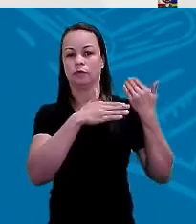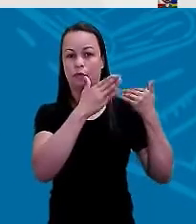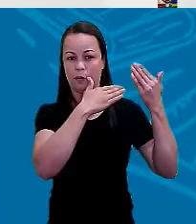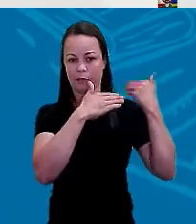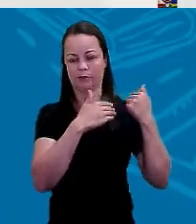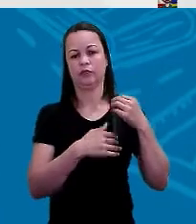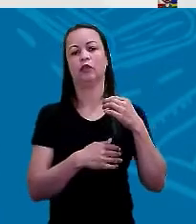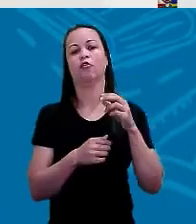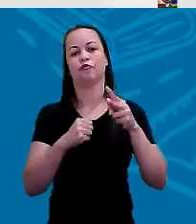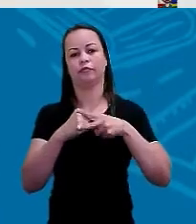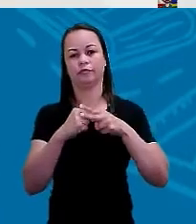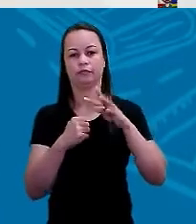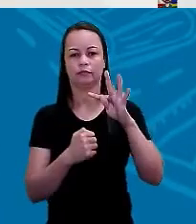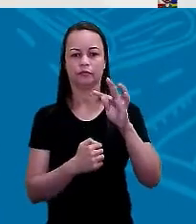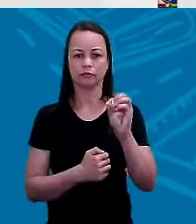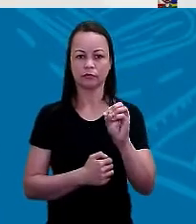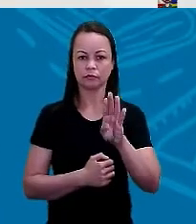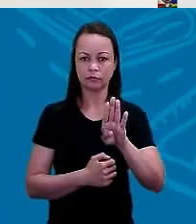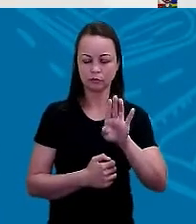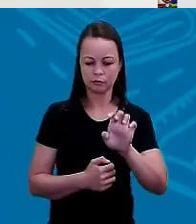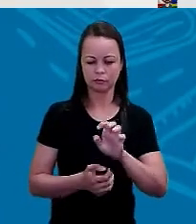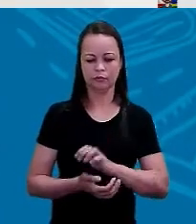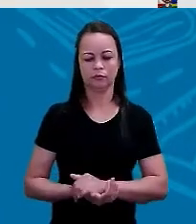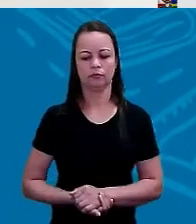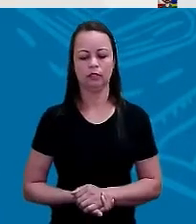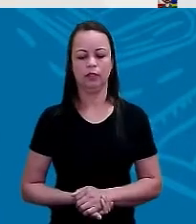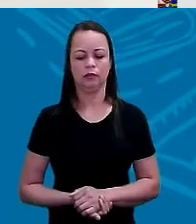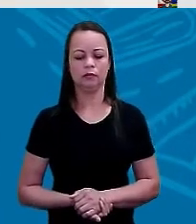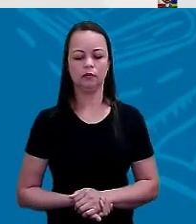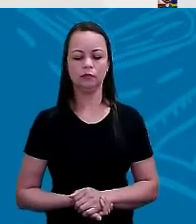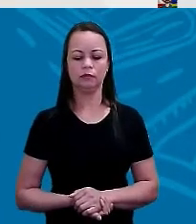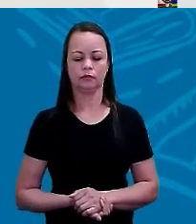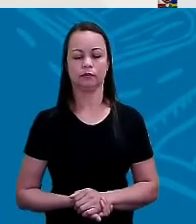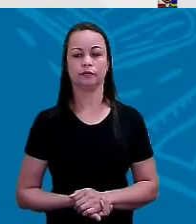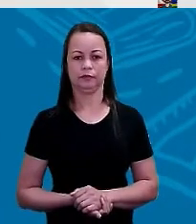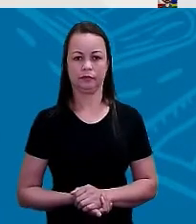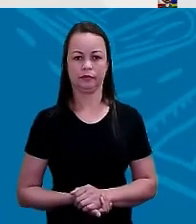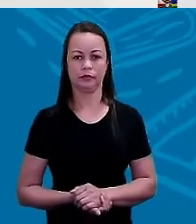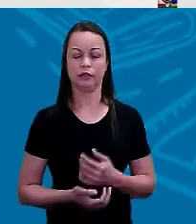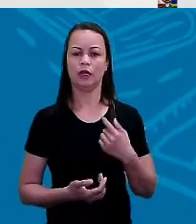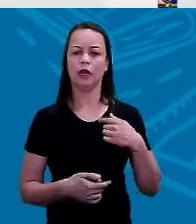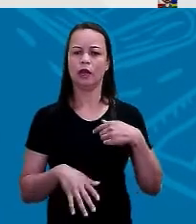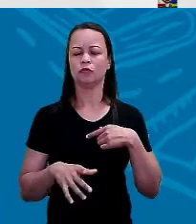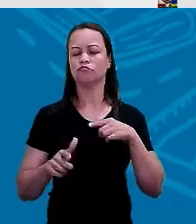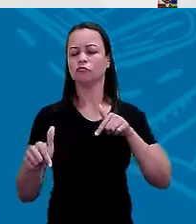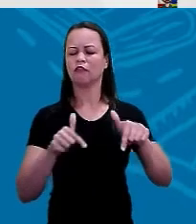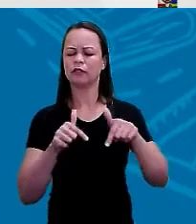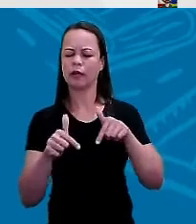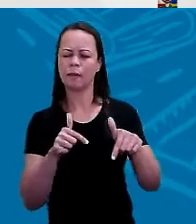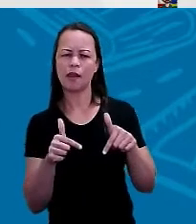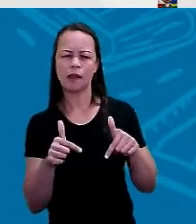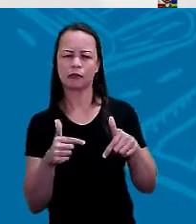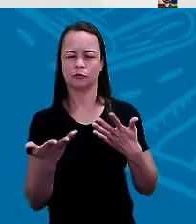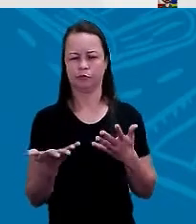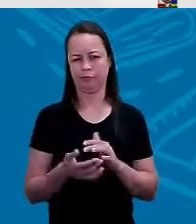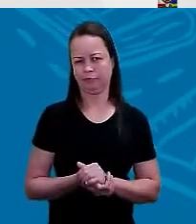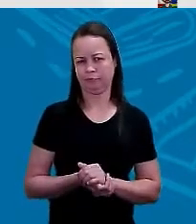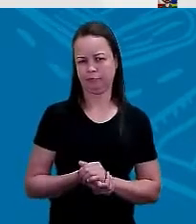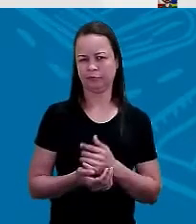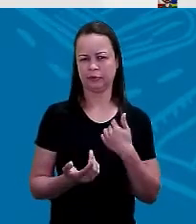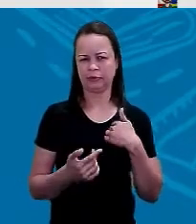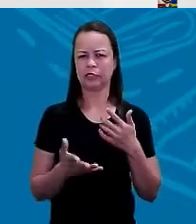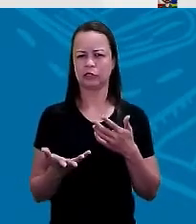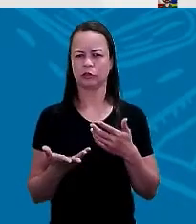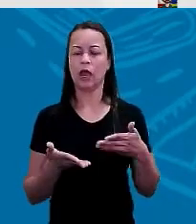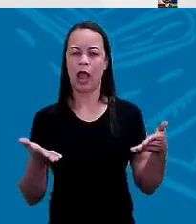verb to be. So, I was working. Eu estava trabalhando. Não, é mentira. I am working now. Eu